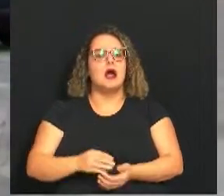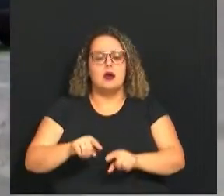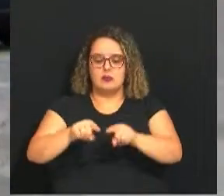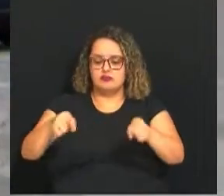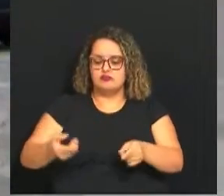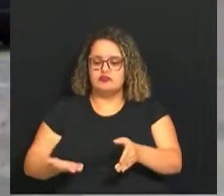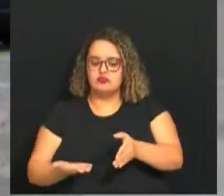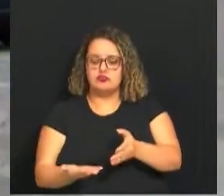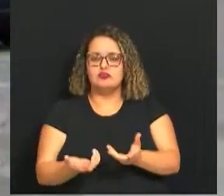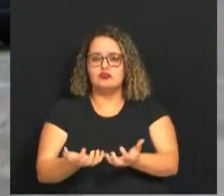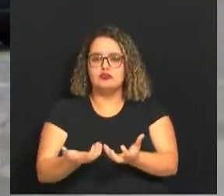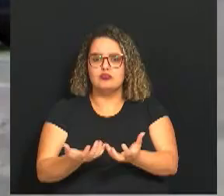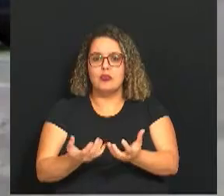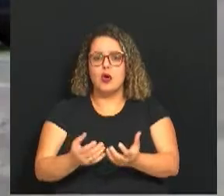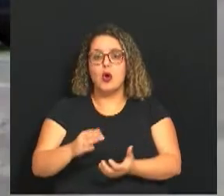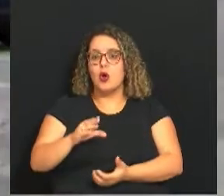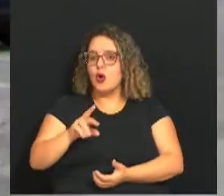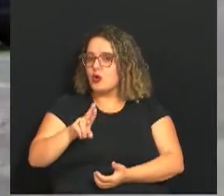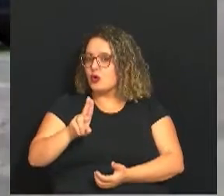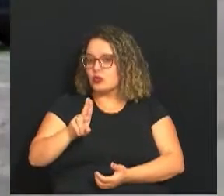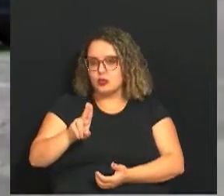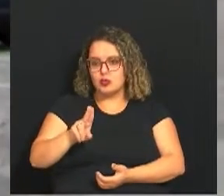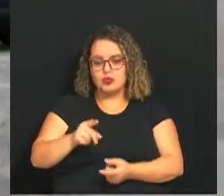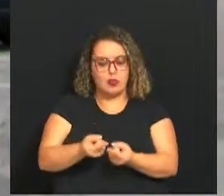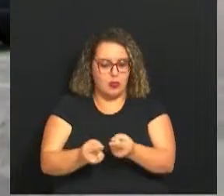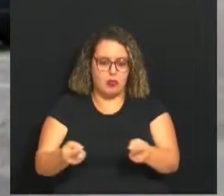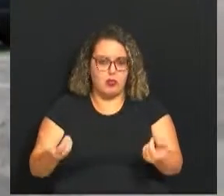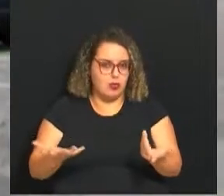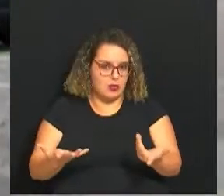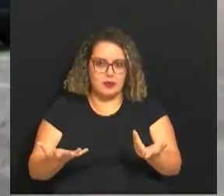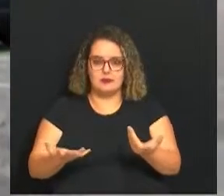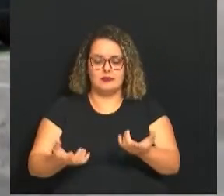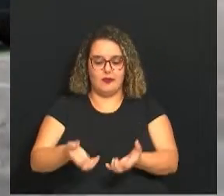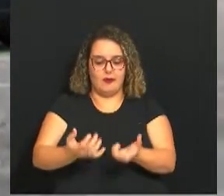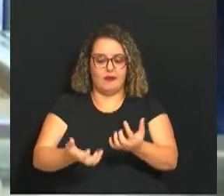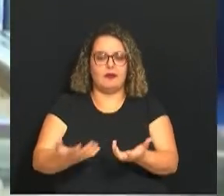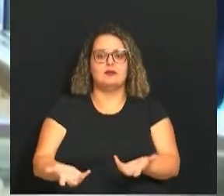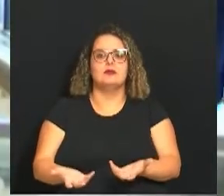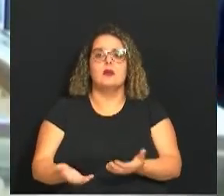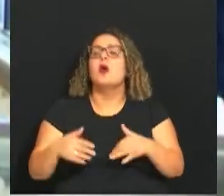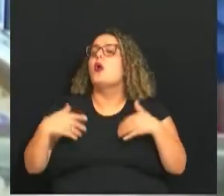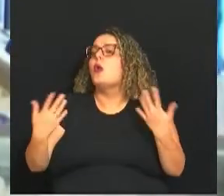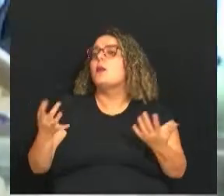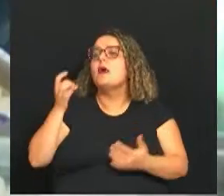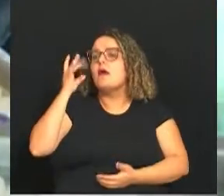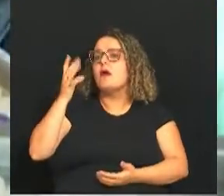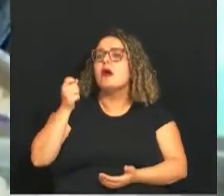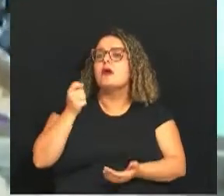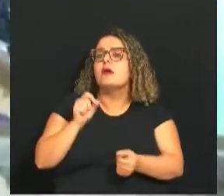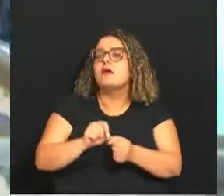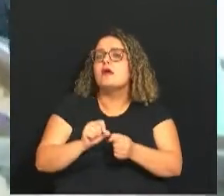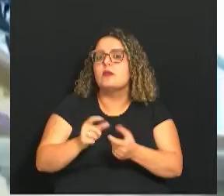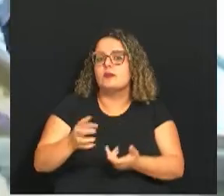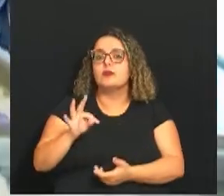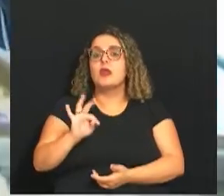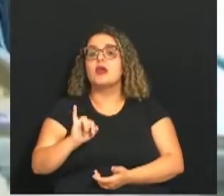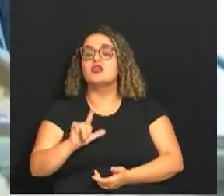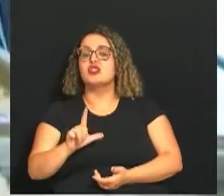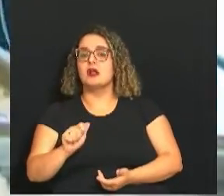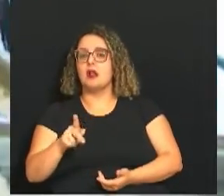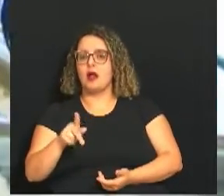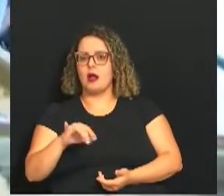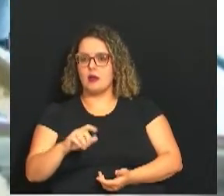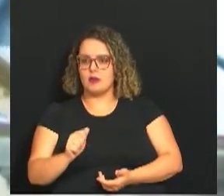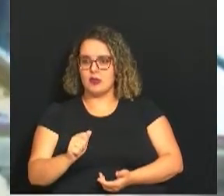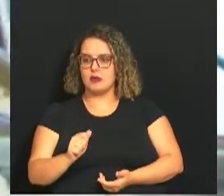e cru, é pra gente mesmo aqui. Qual que é o mais comum de fazer, o mais tranquilo assim? O mais tranquilo que sai é a tilápia. Tilápia